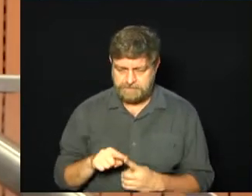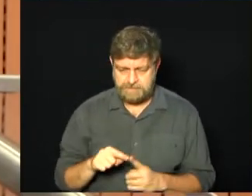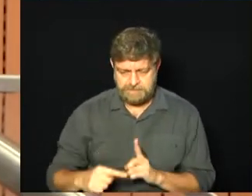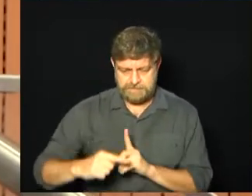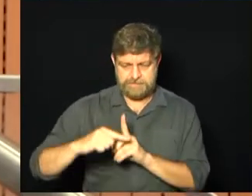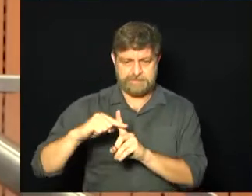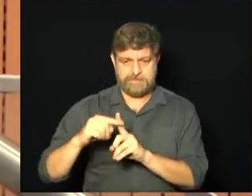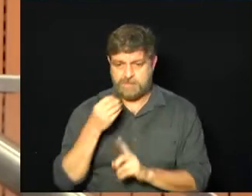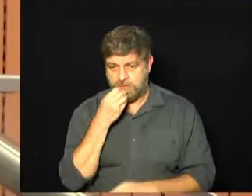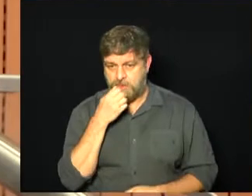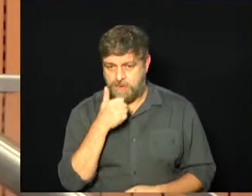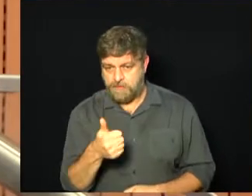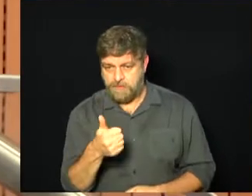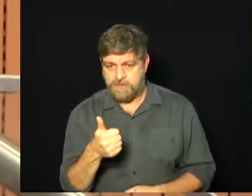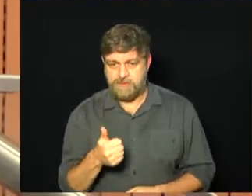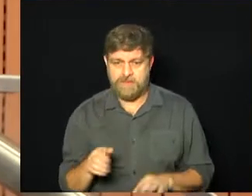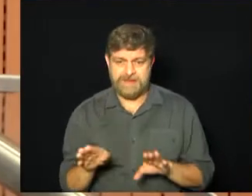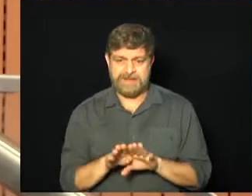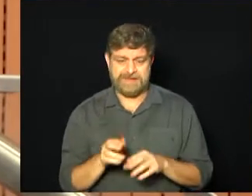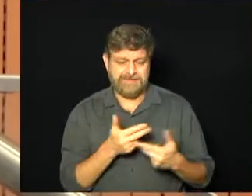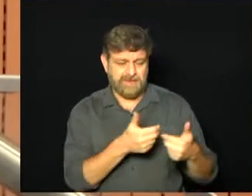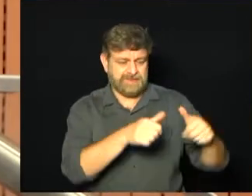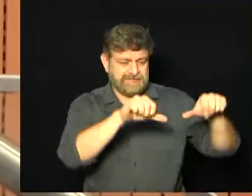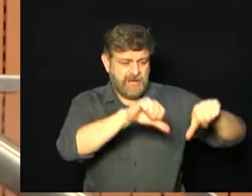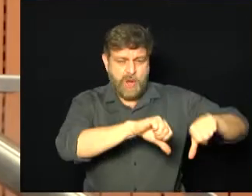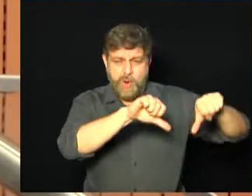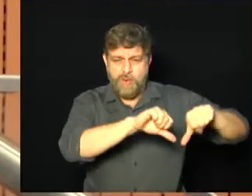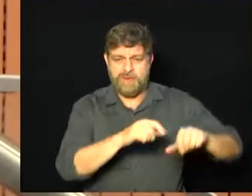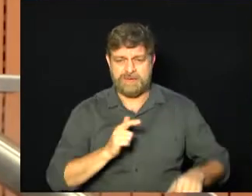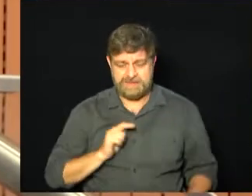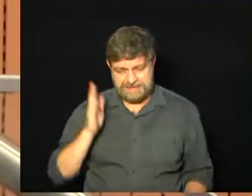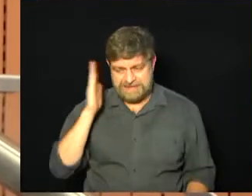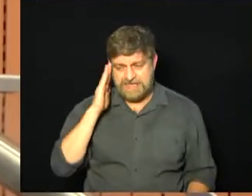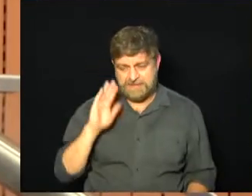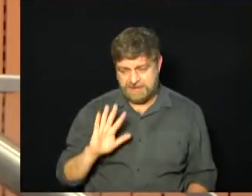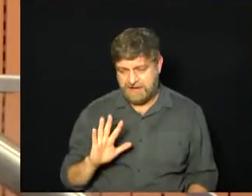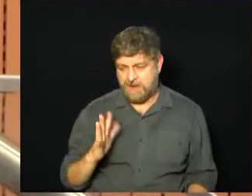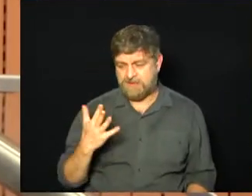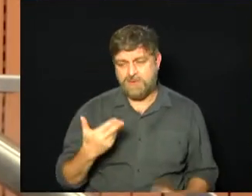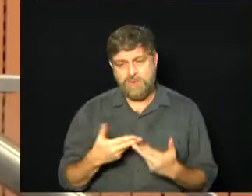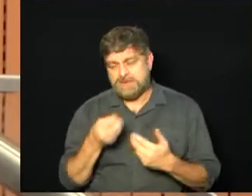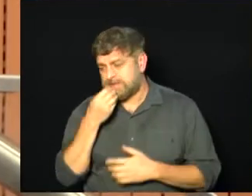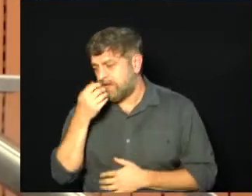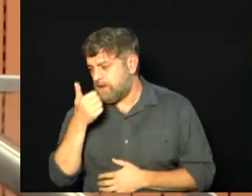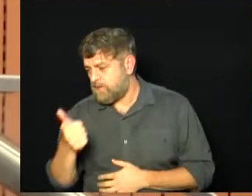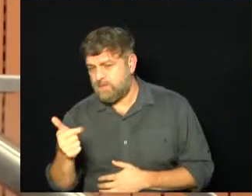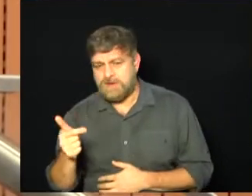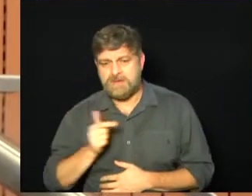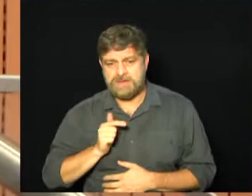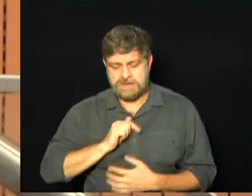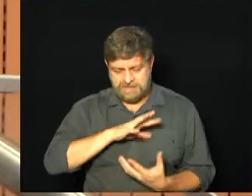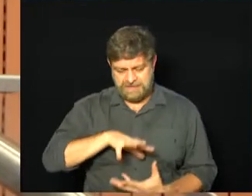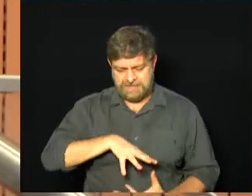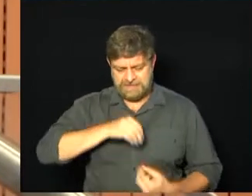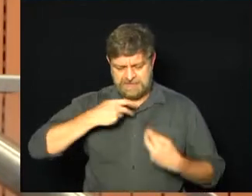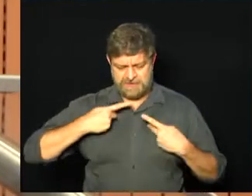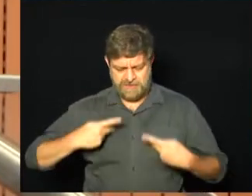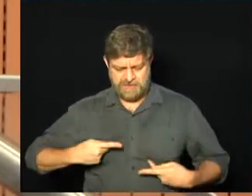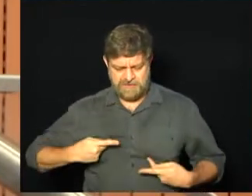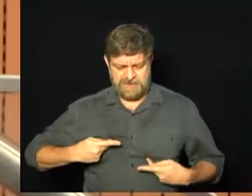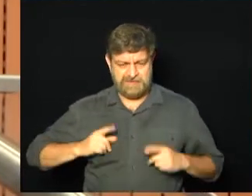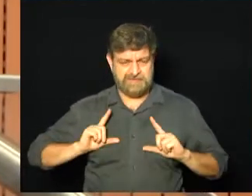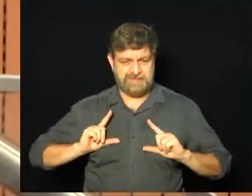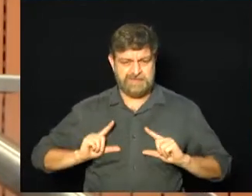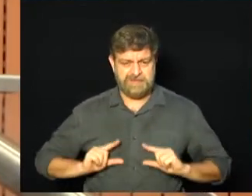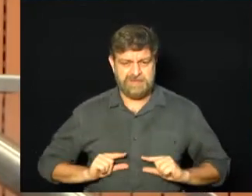bom por um lado e ruim pelo outro. Trouxe muita coisa boa, muita coisa ruim. Uma diminuição do espírito humano, sem dúvida, mas não só